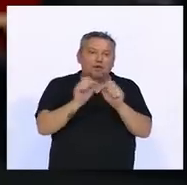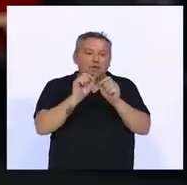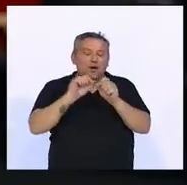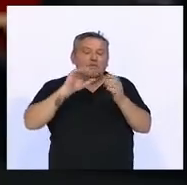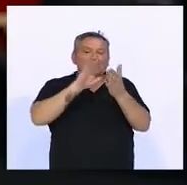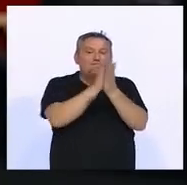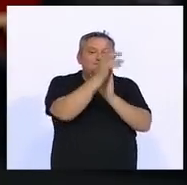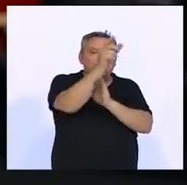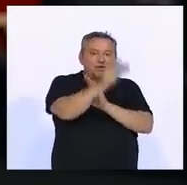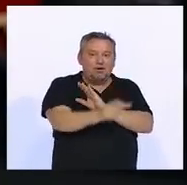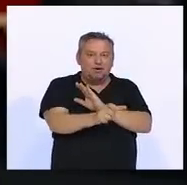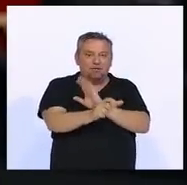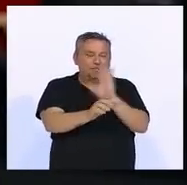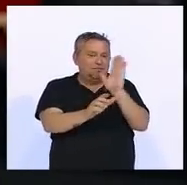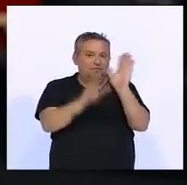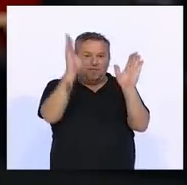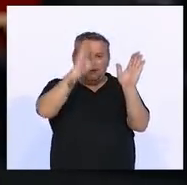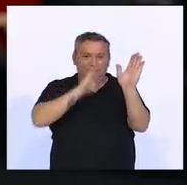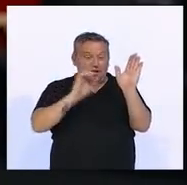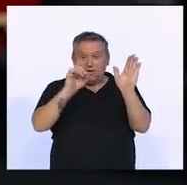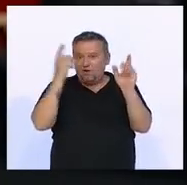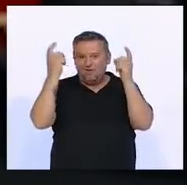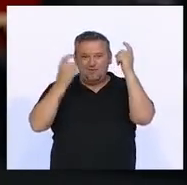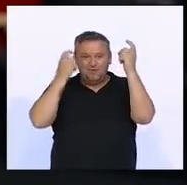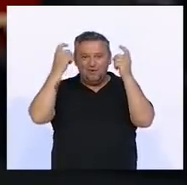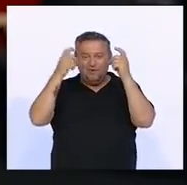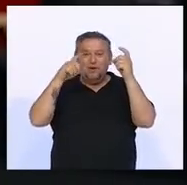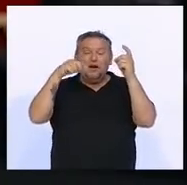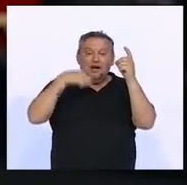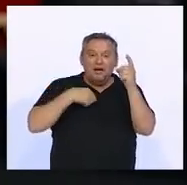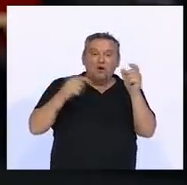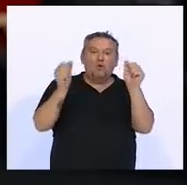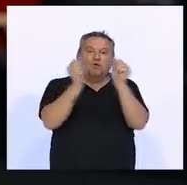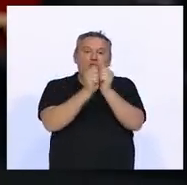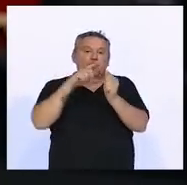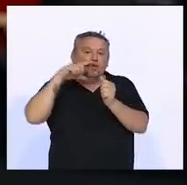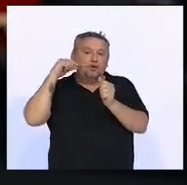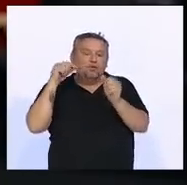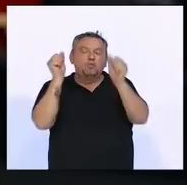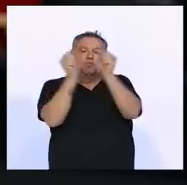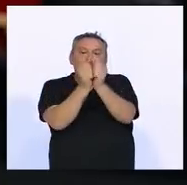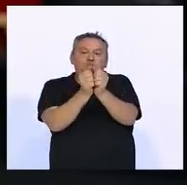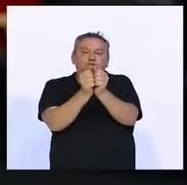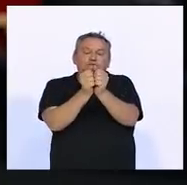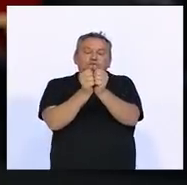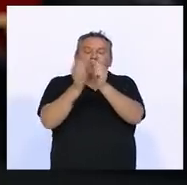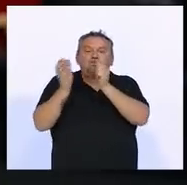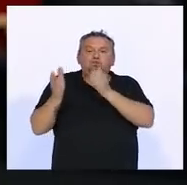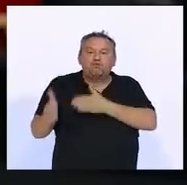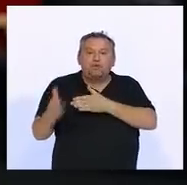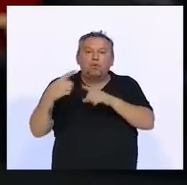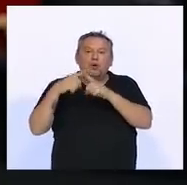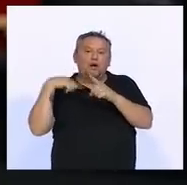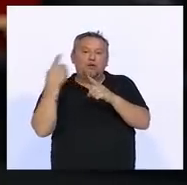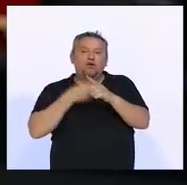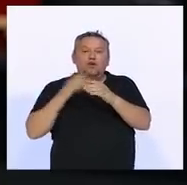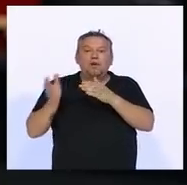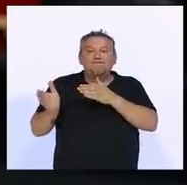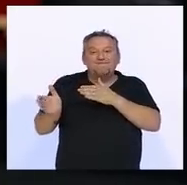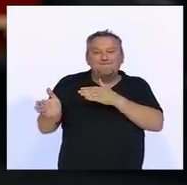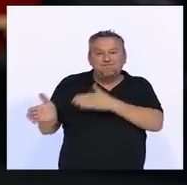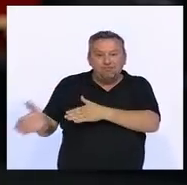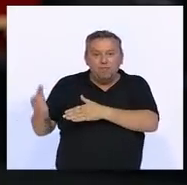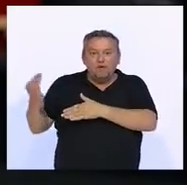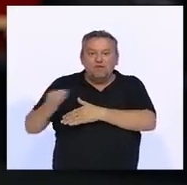alguém, isso, brasileiros, não se preocupem. Eu e Ciro seremos muito leais um ao outro, porque queremos ser leais a você, ao